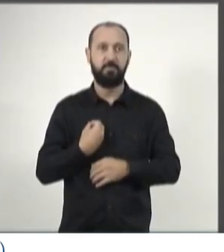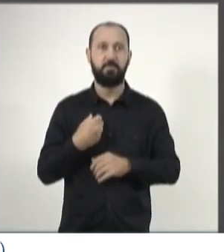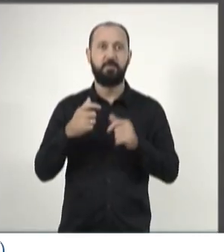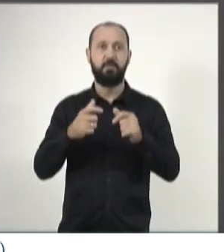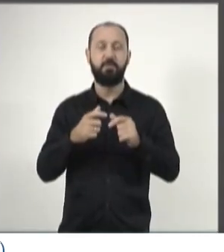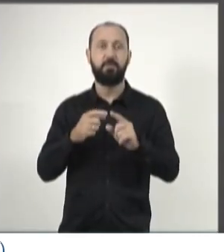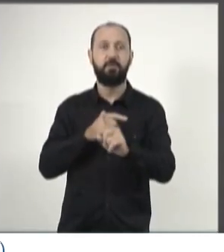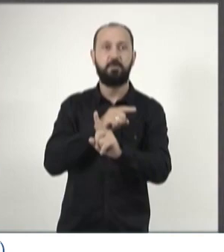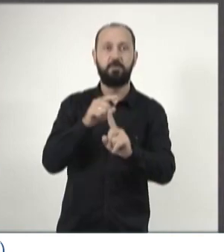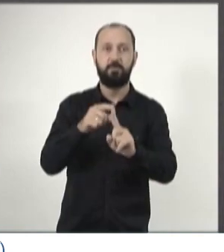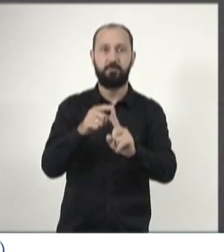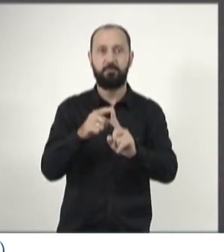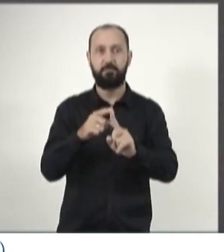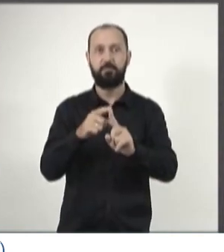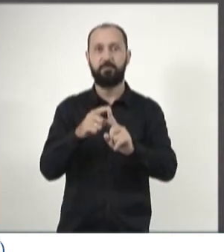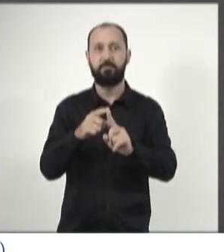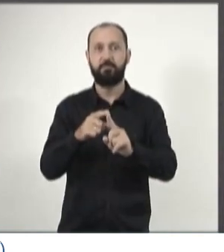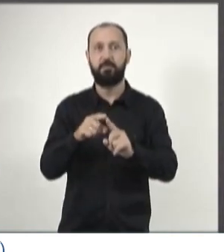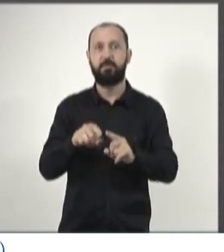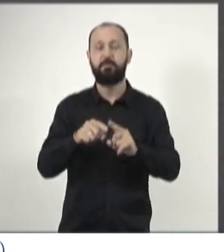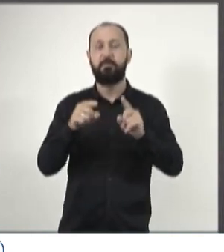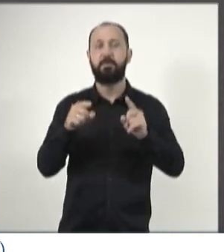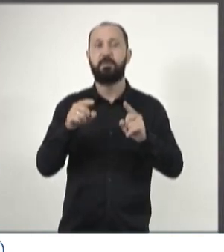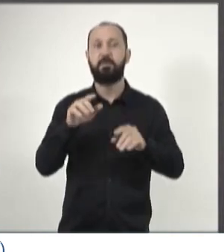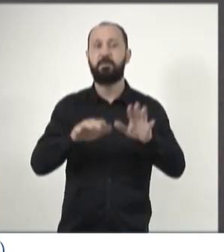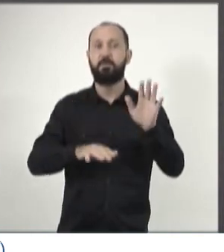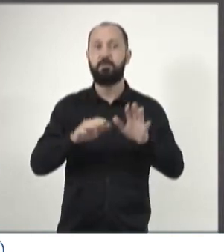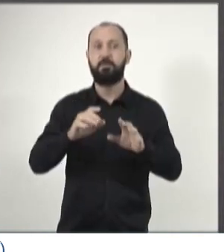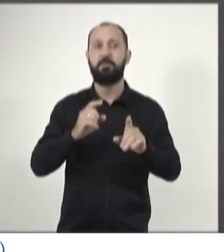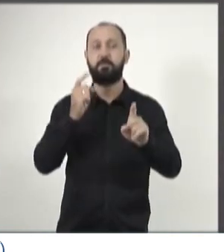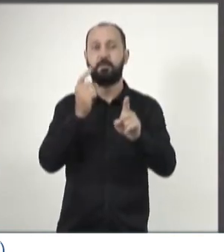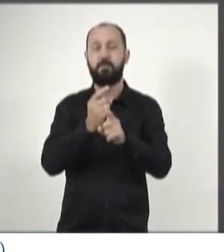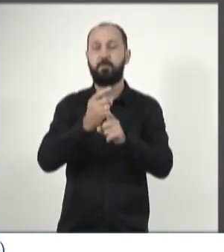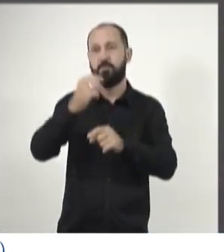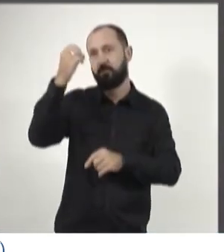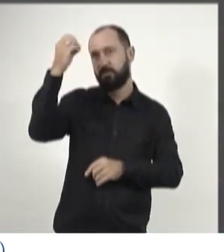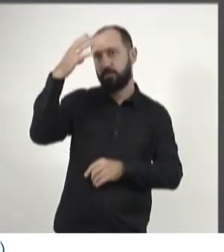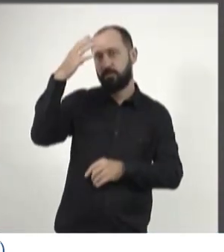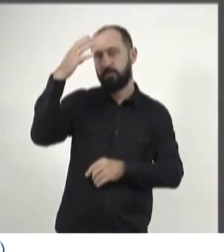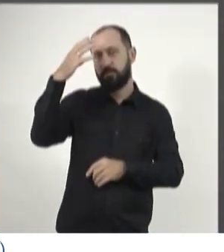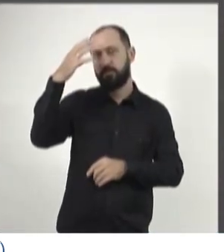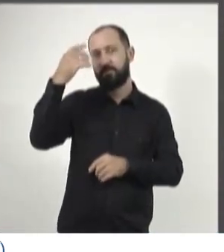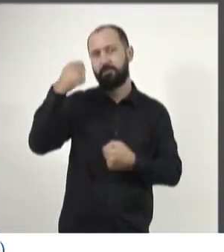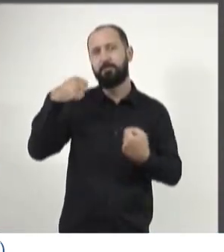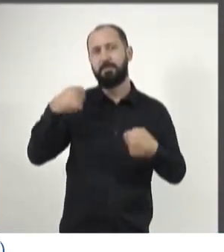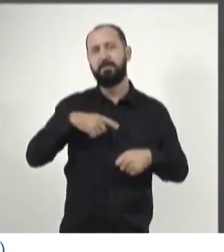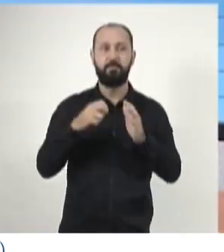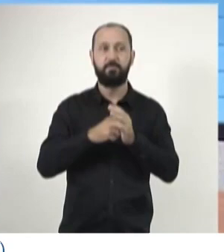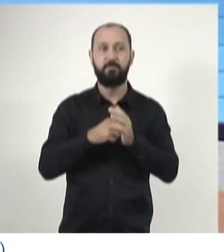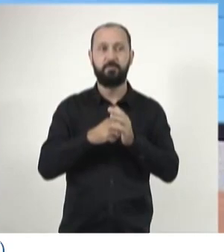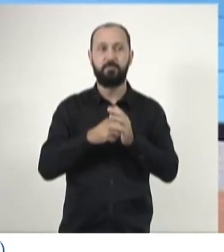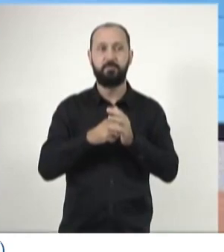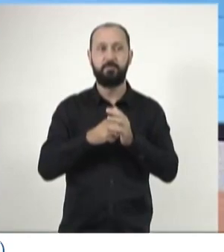Essa é a minha mãe, guerreira, que foi vítima de trânsito dia